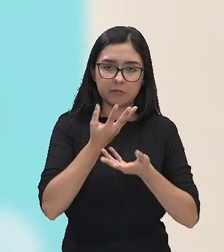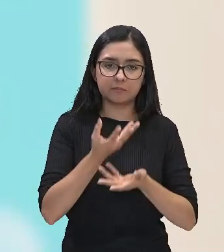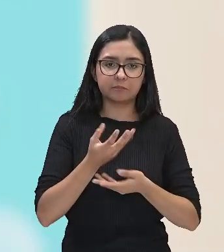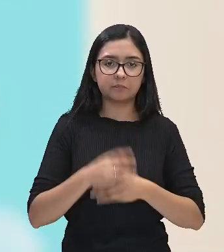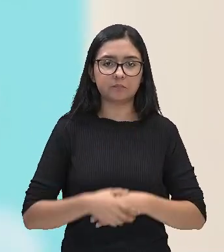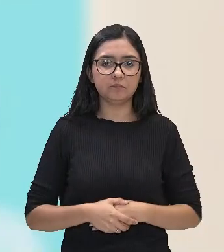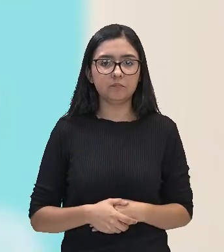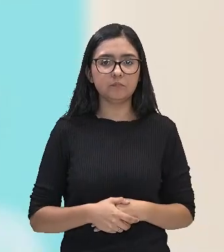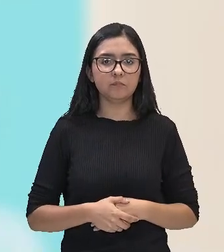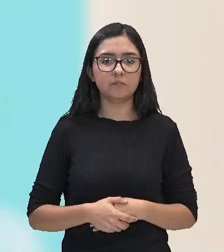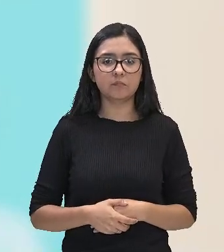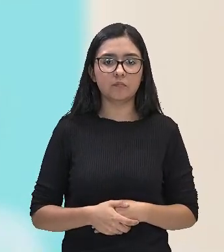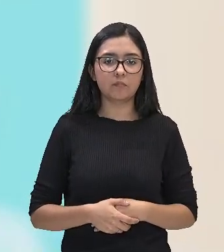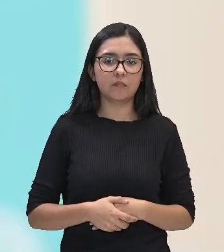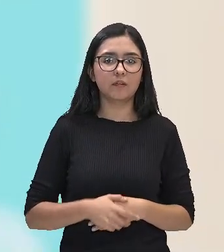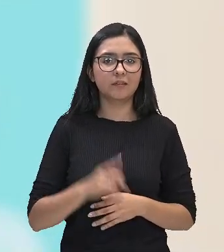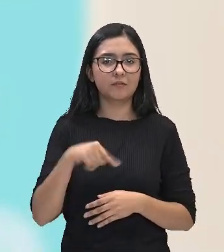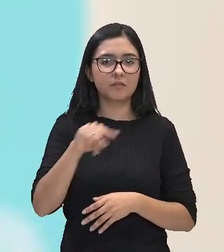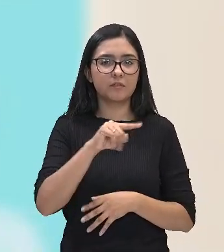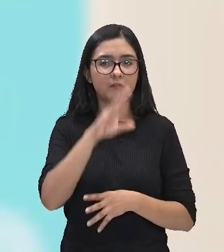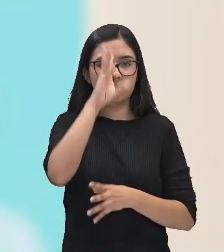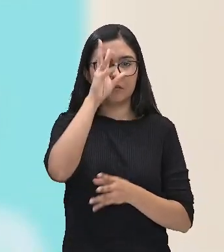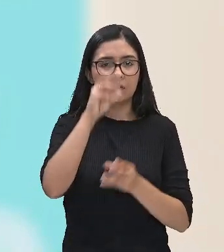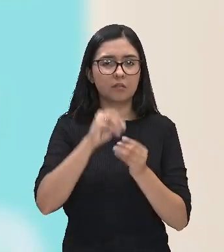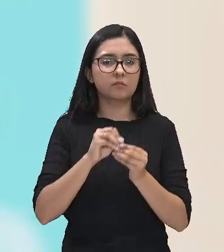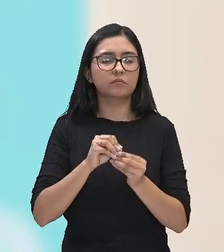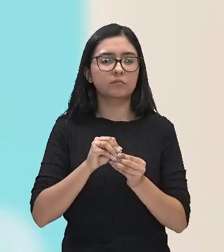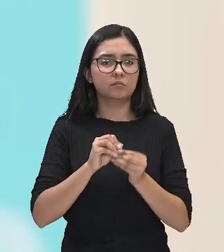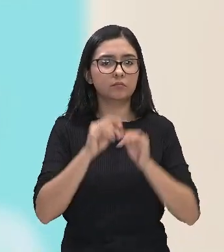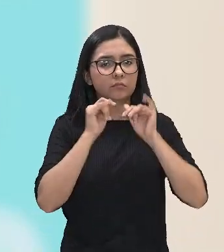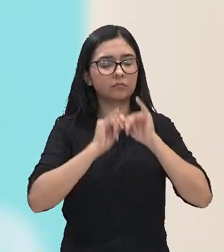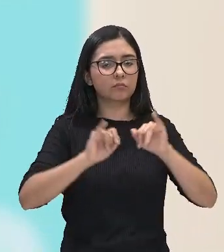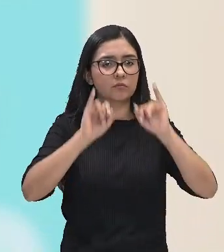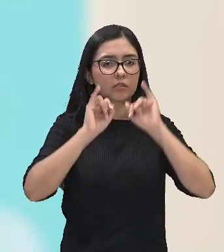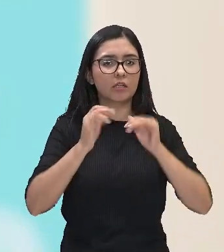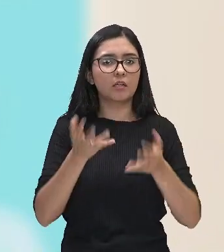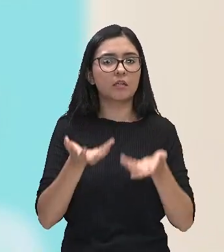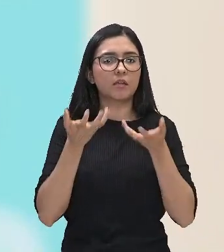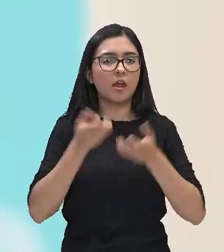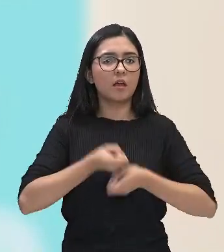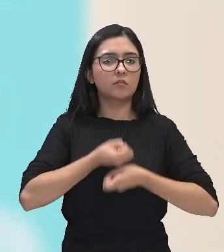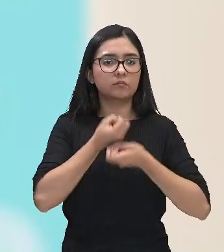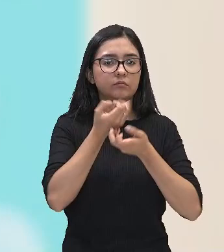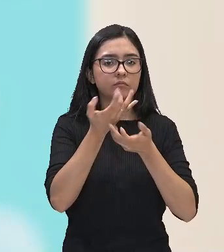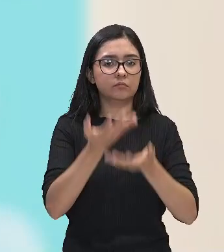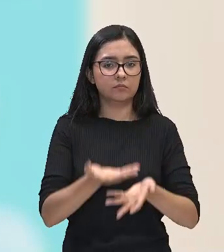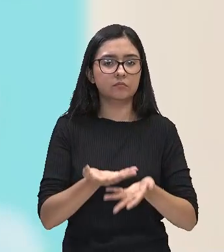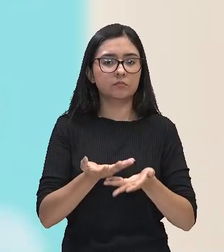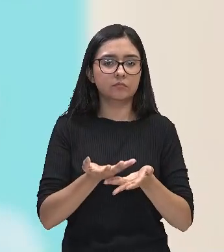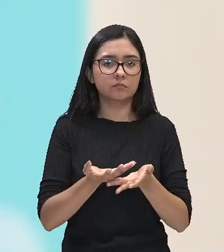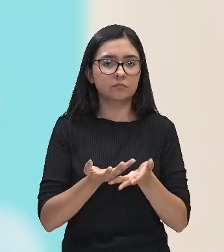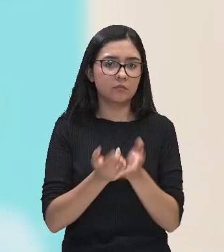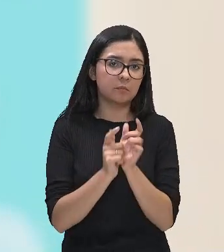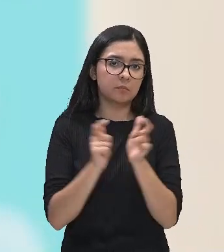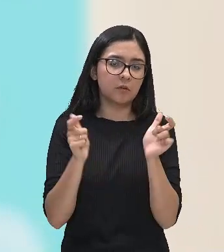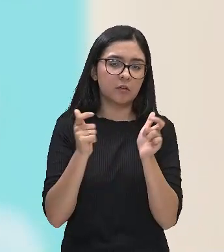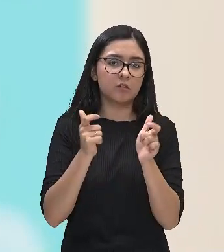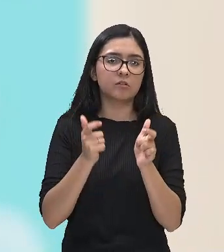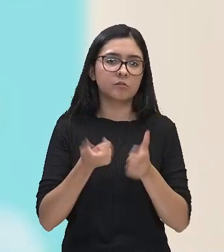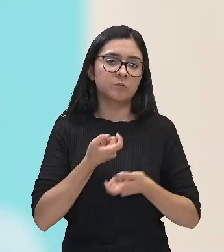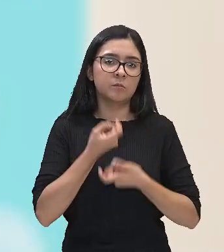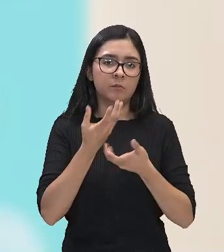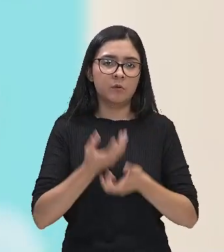a mensagem, aquilo que ele está transmitido, ele vem carregado, muitas vezes, né, na maioria dos poemas, de